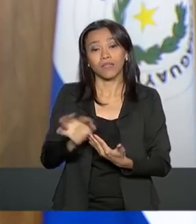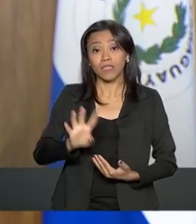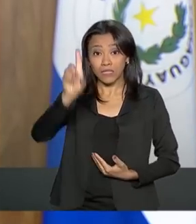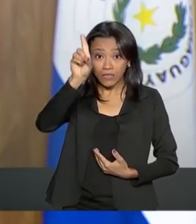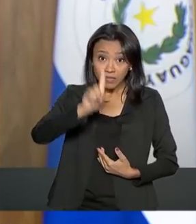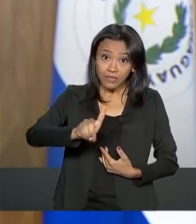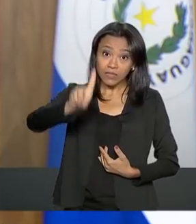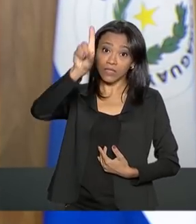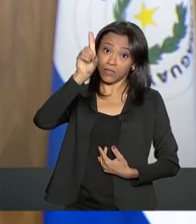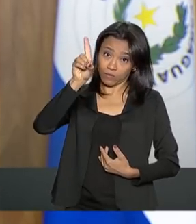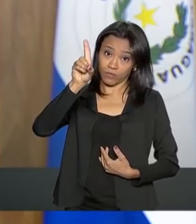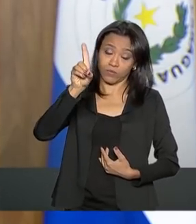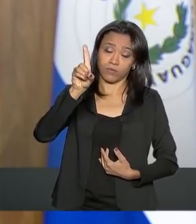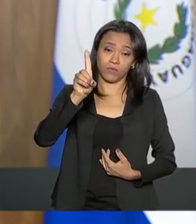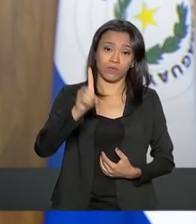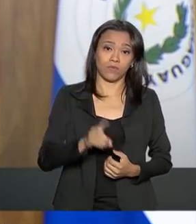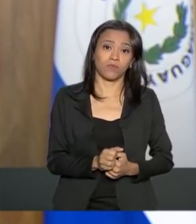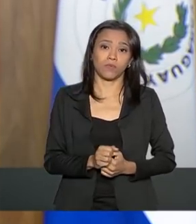Deus